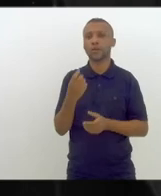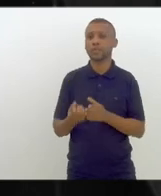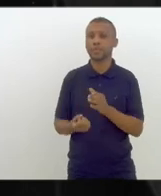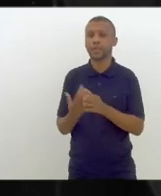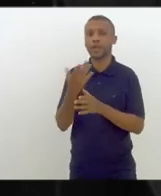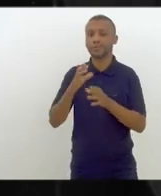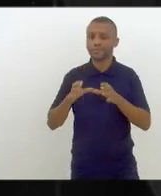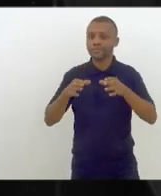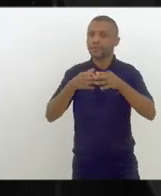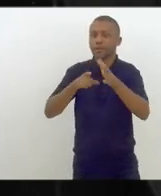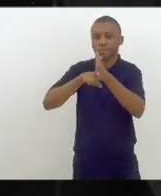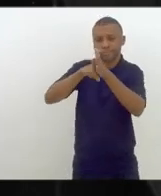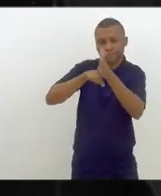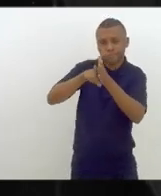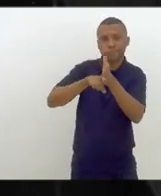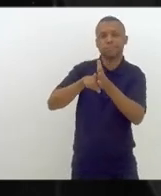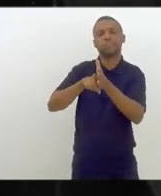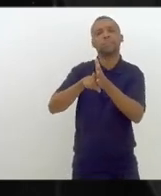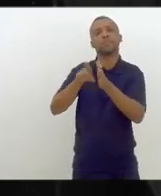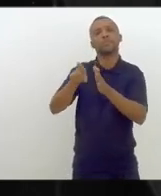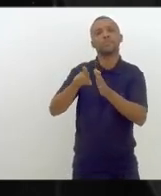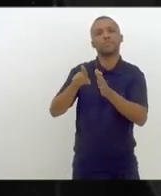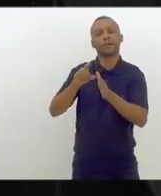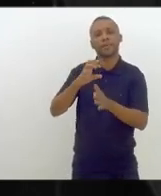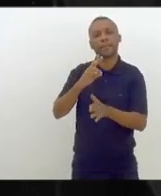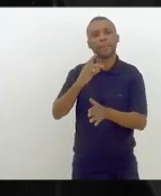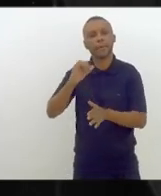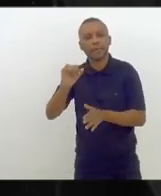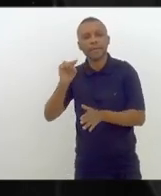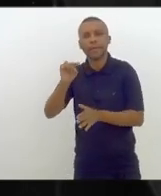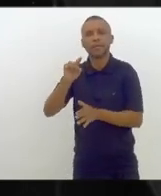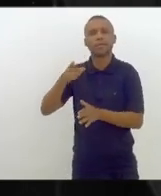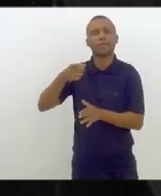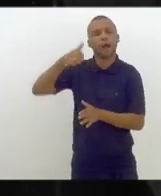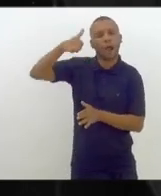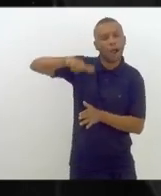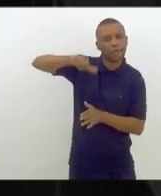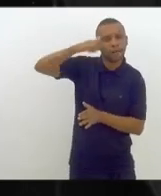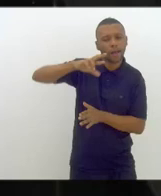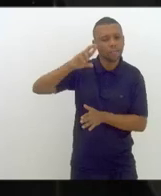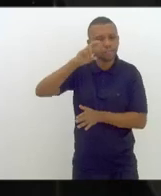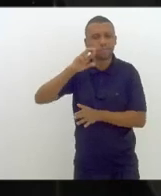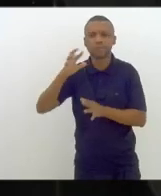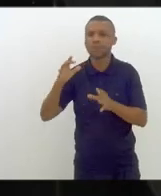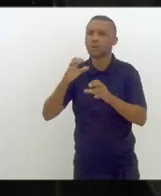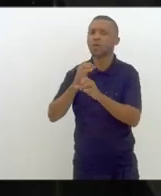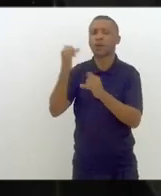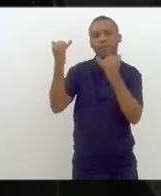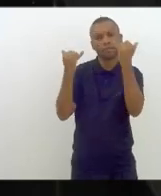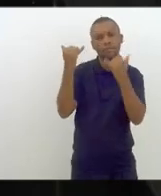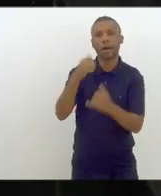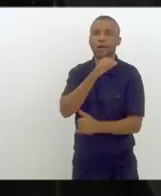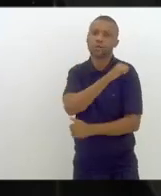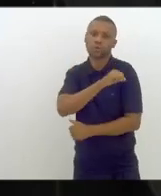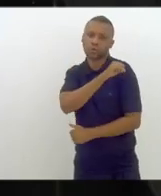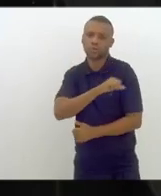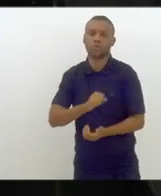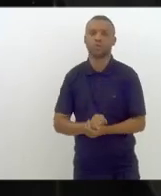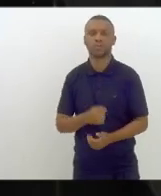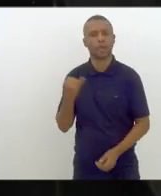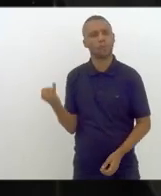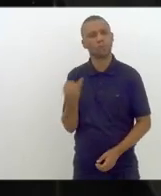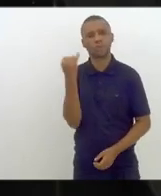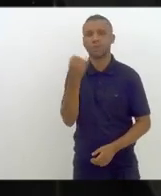uma CPI de inquérito, de uma CPI aqui para apuração desses dados no Estado do Rio de Janeiro. É muito importante